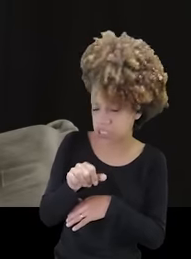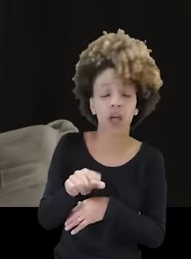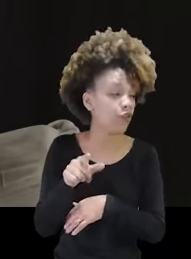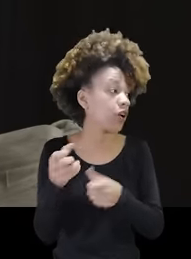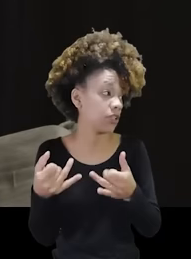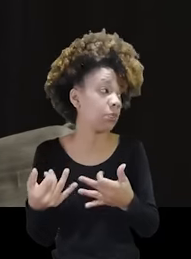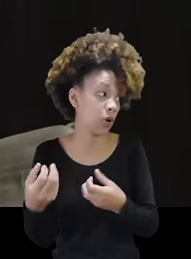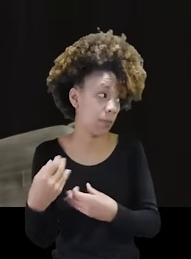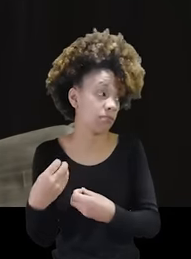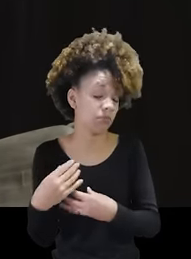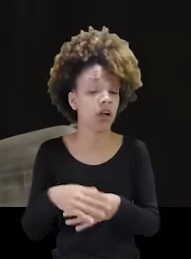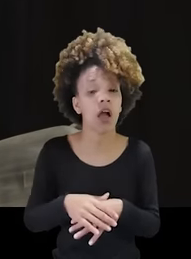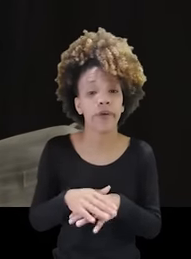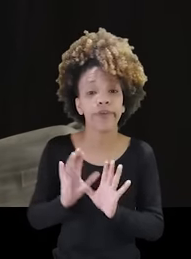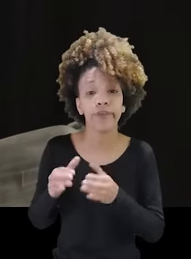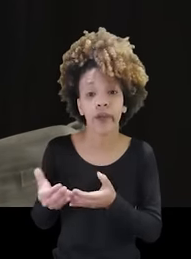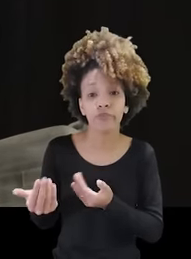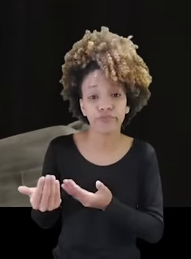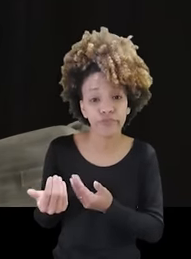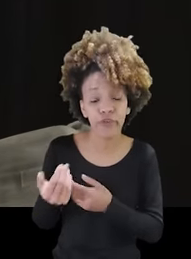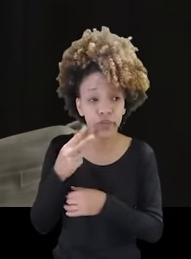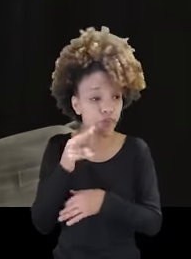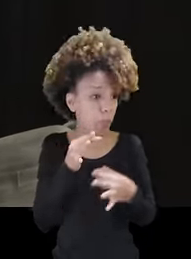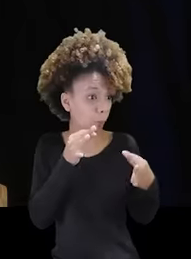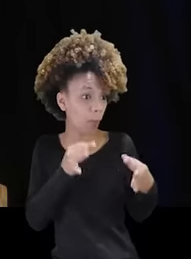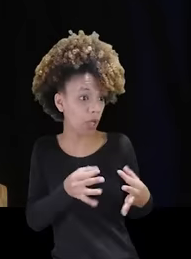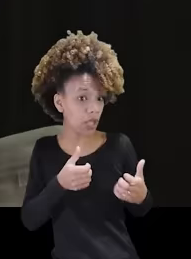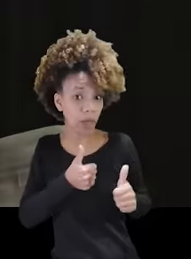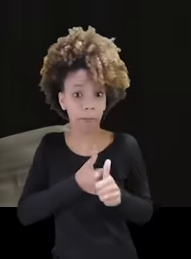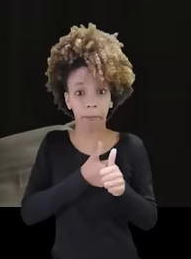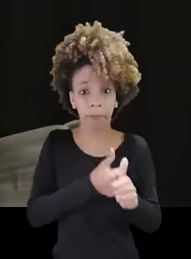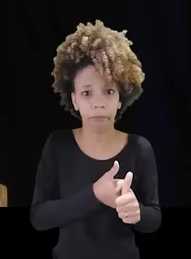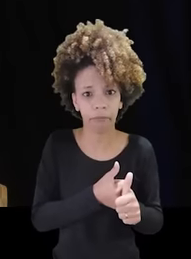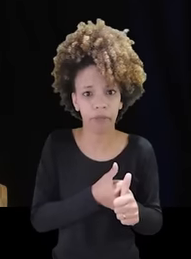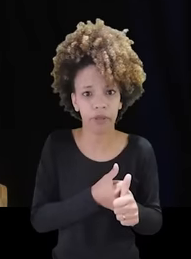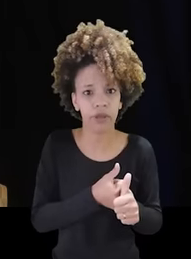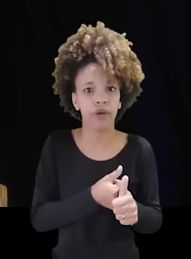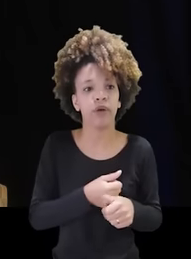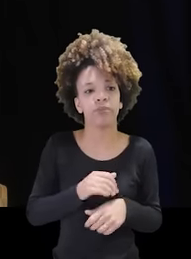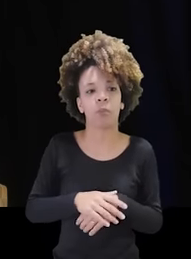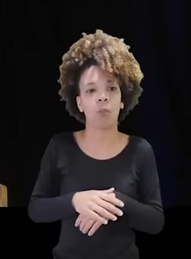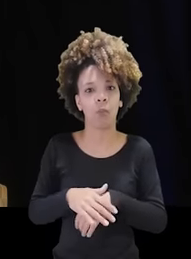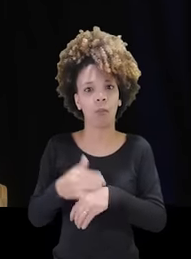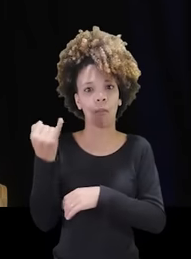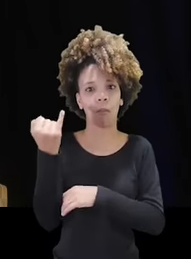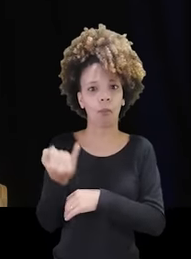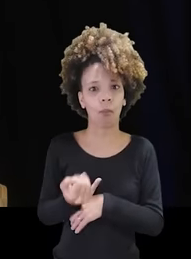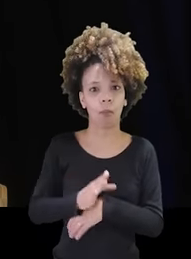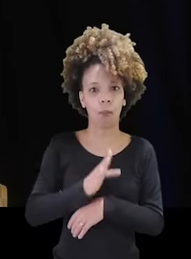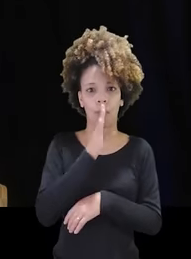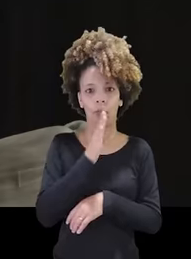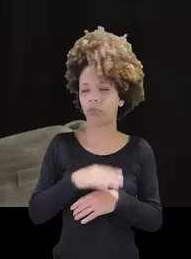e aí é uma geração que vê isso com uma perfeição que é seguir ele quando quer seguir bulimia os artistas também